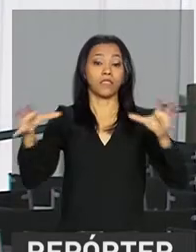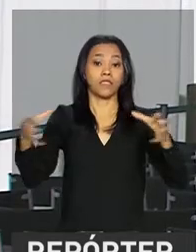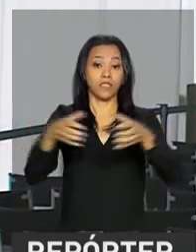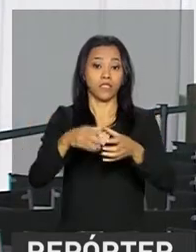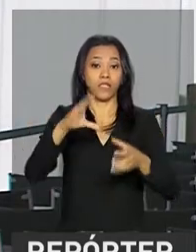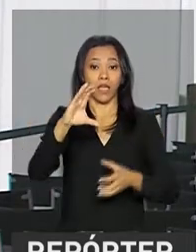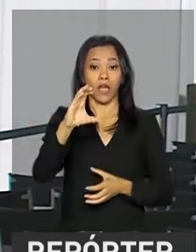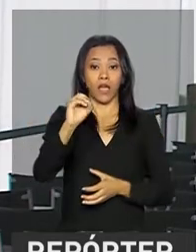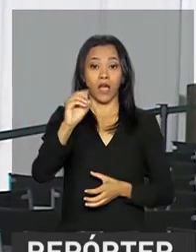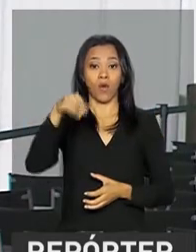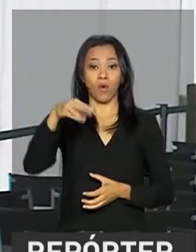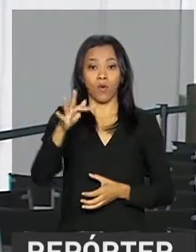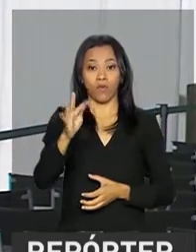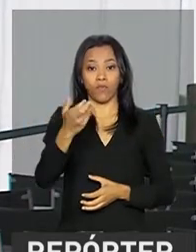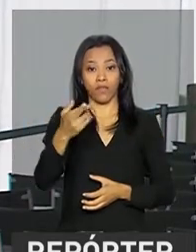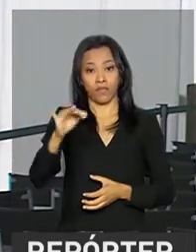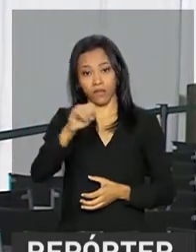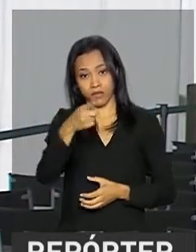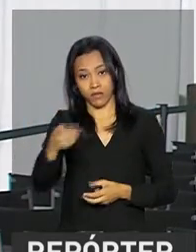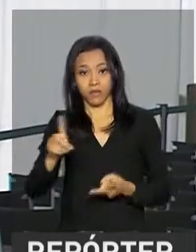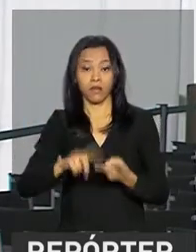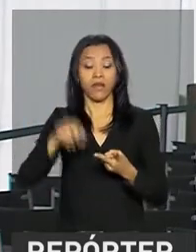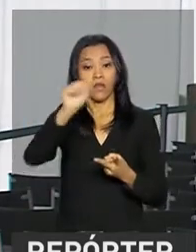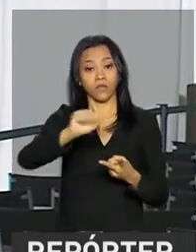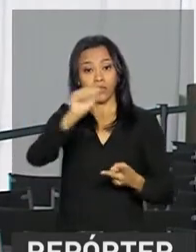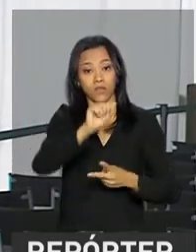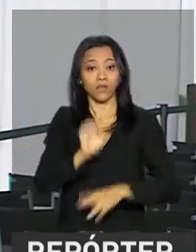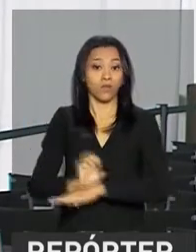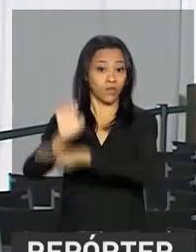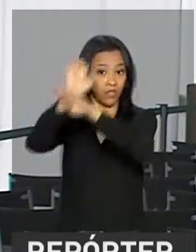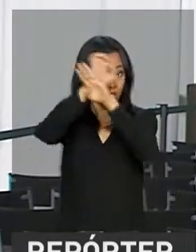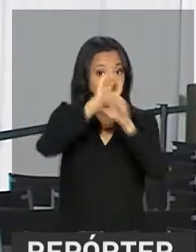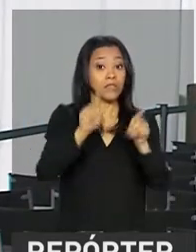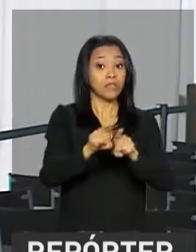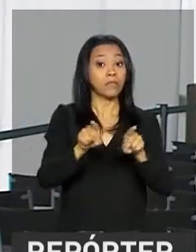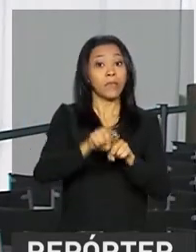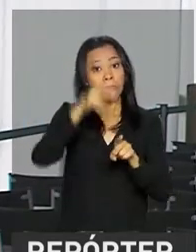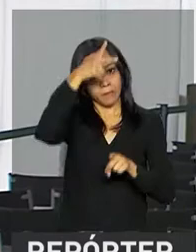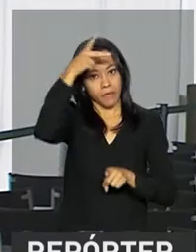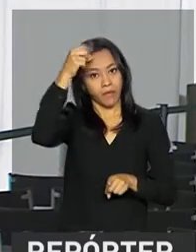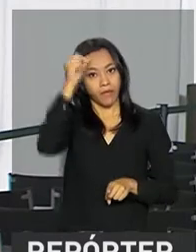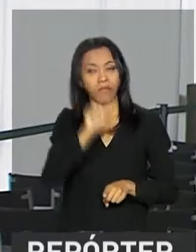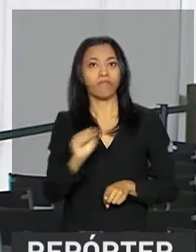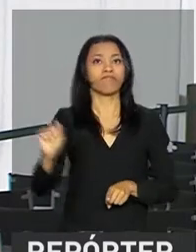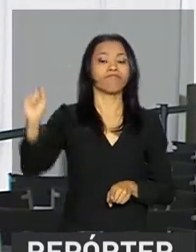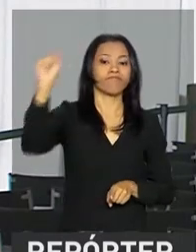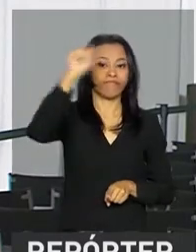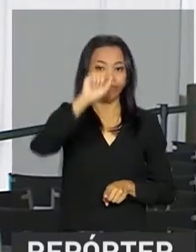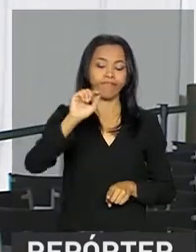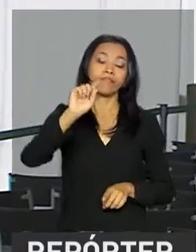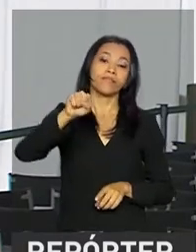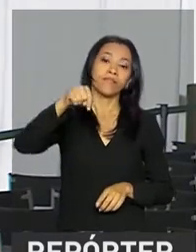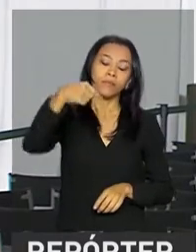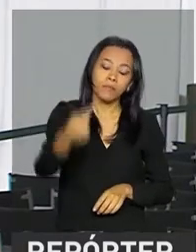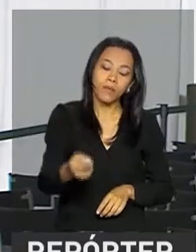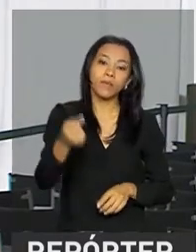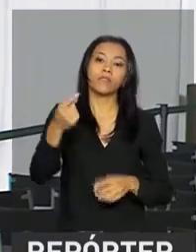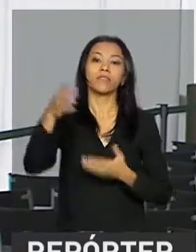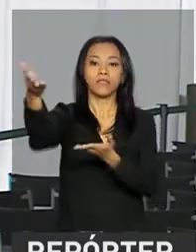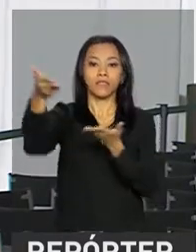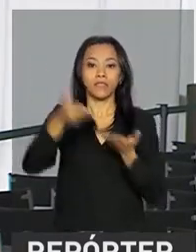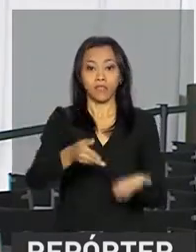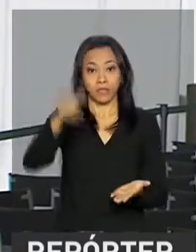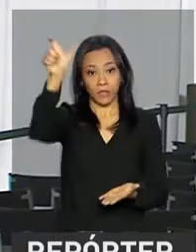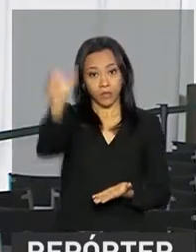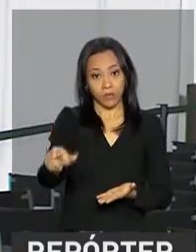associações federações estaduais e prefeitos e no final da tarde já ele recebe marcelo figueiredo professor da puc de são paulo